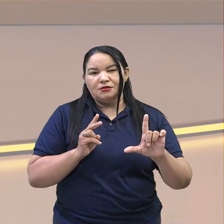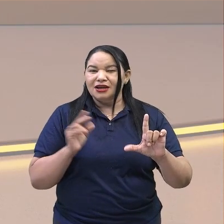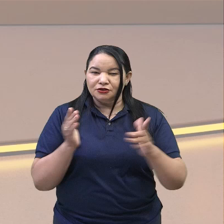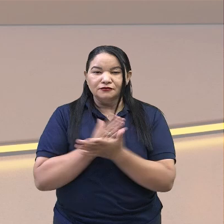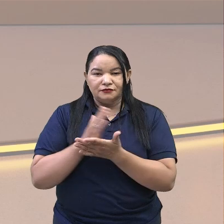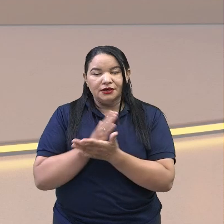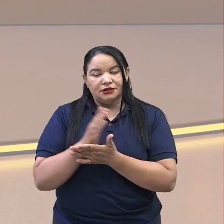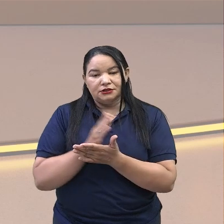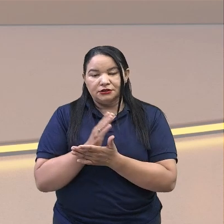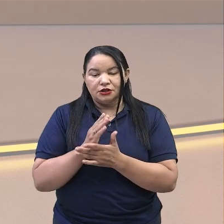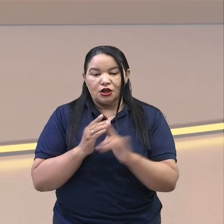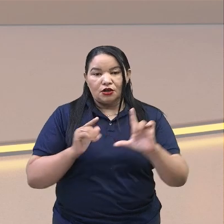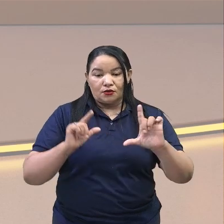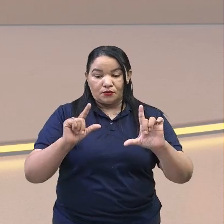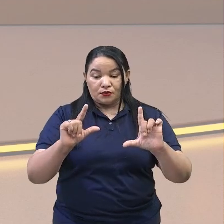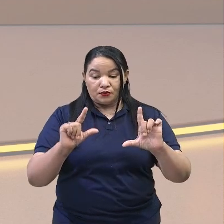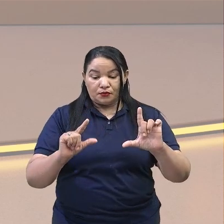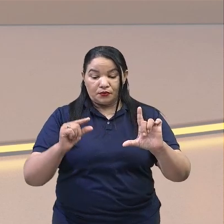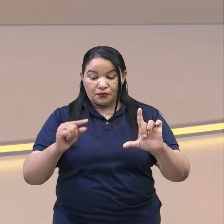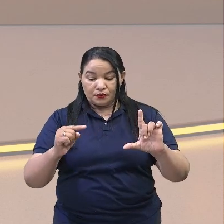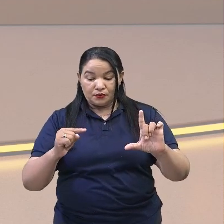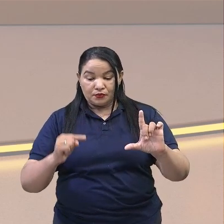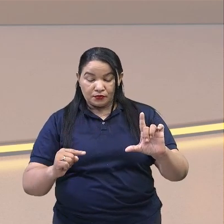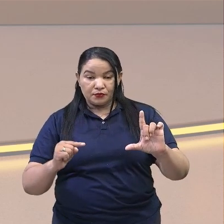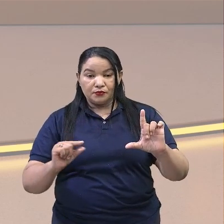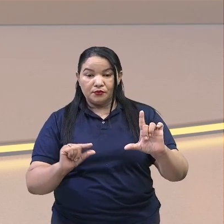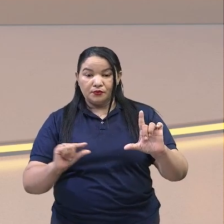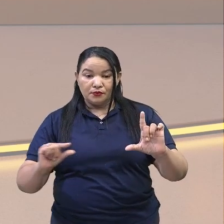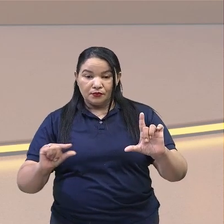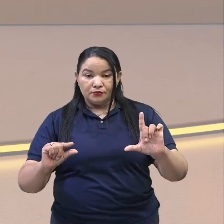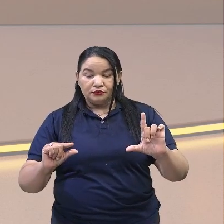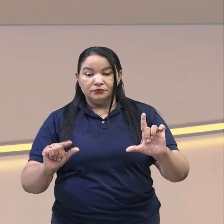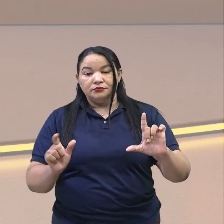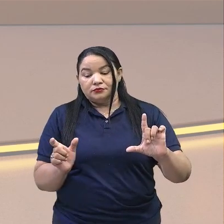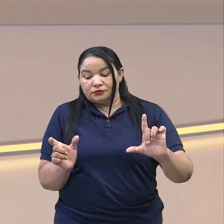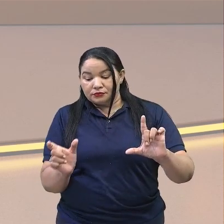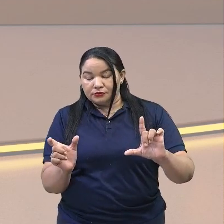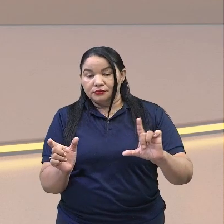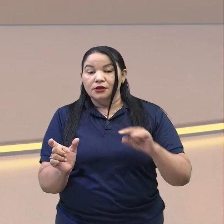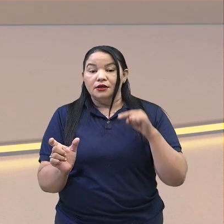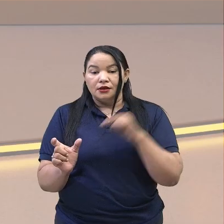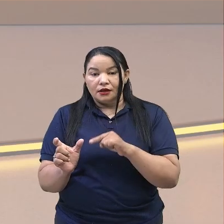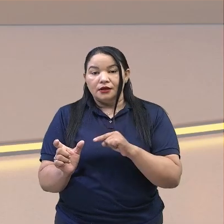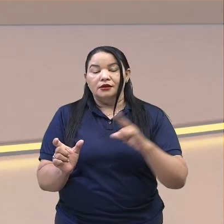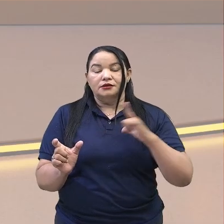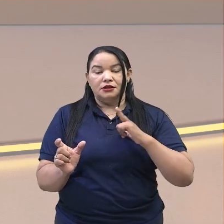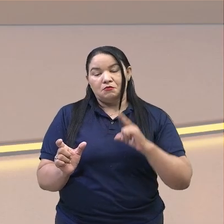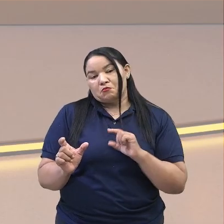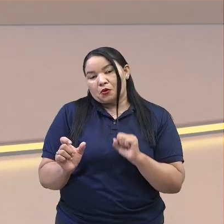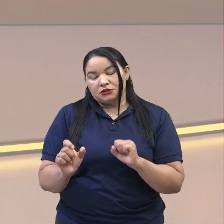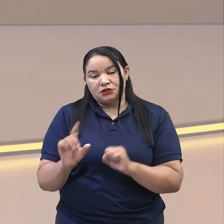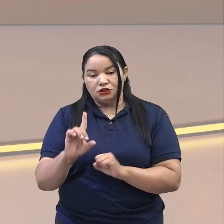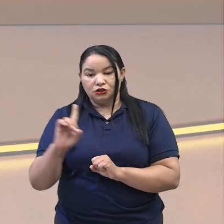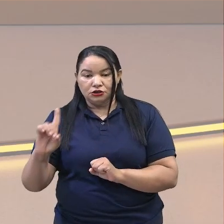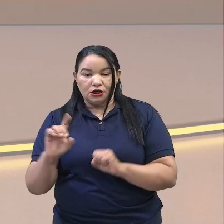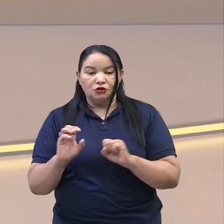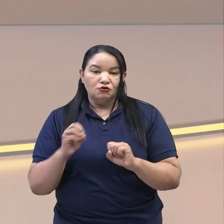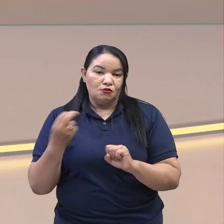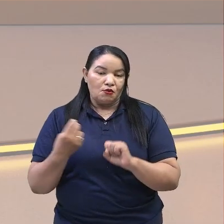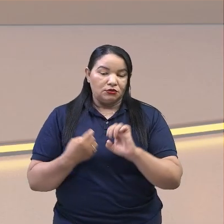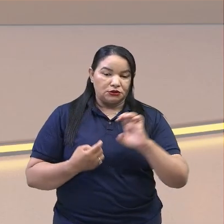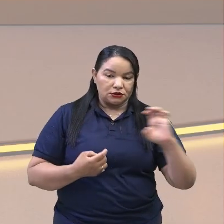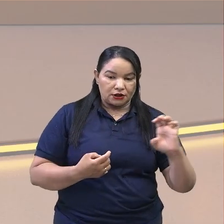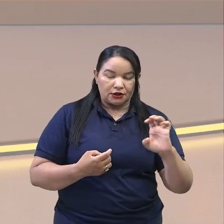cantinho, na parte inferior do mapa, em um dos cantos, né, direito ou esquerdo. Esse daqui é um exemplo de